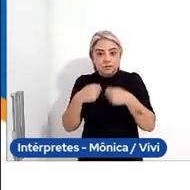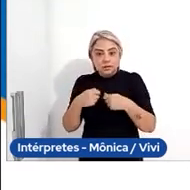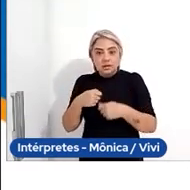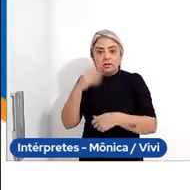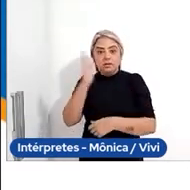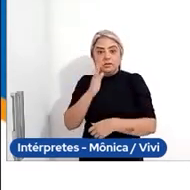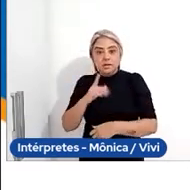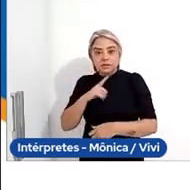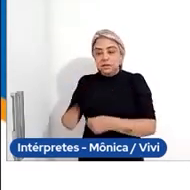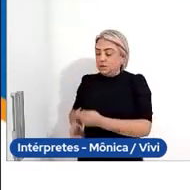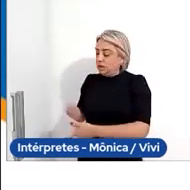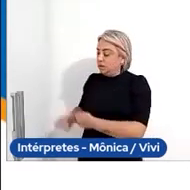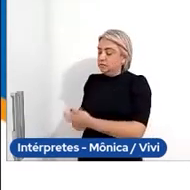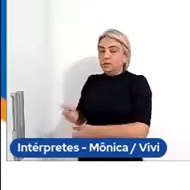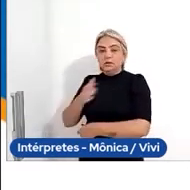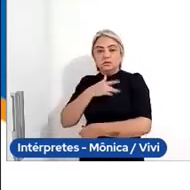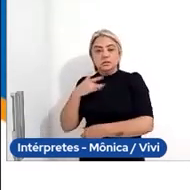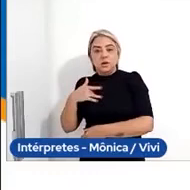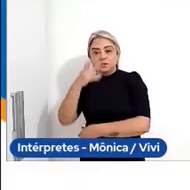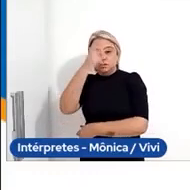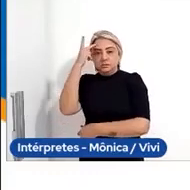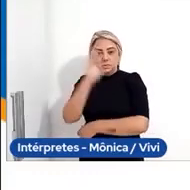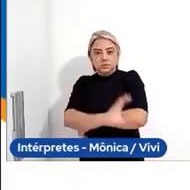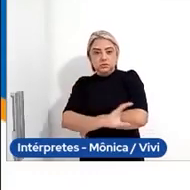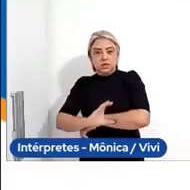gastar dinheiro com a saúde dos seus cidadãos para